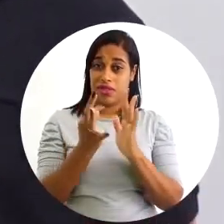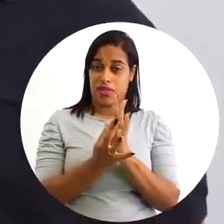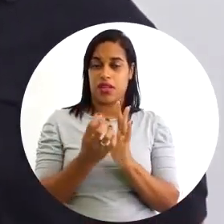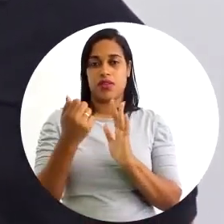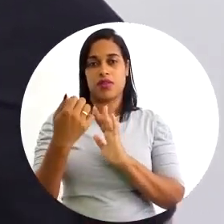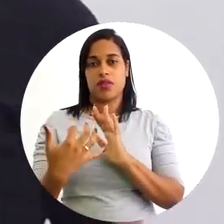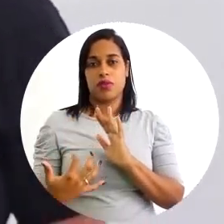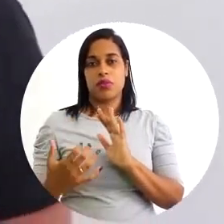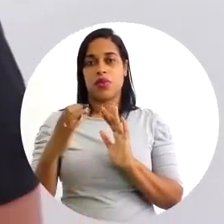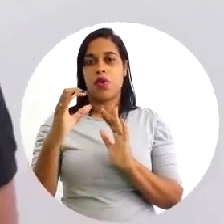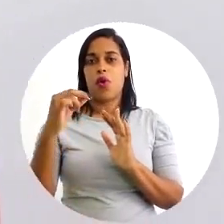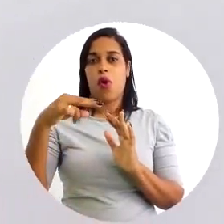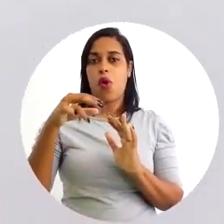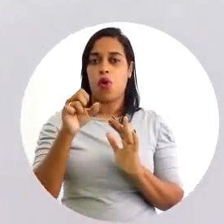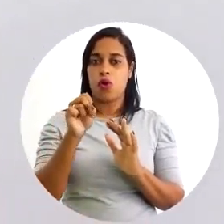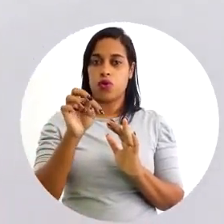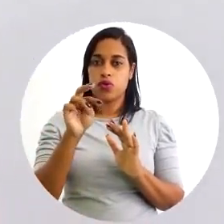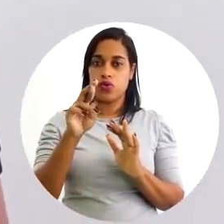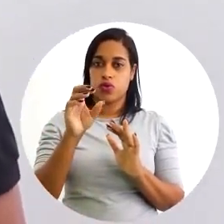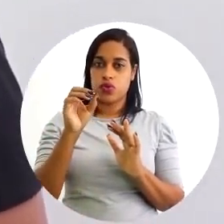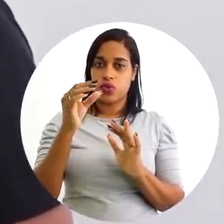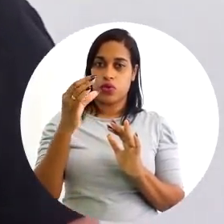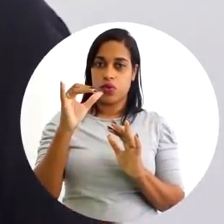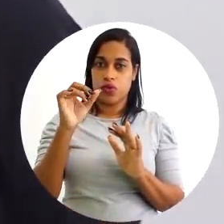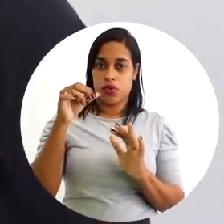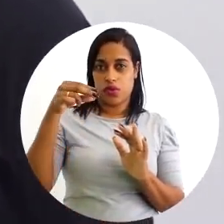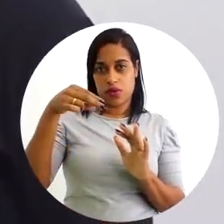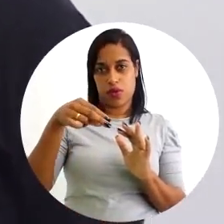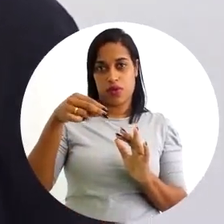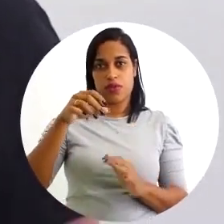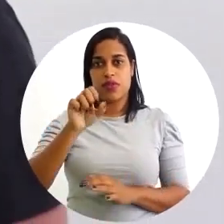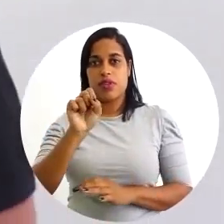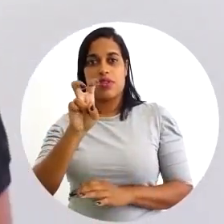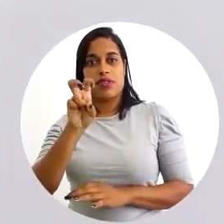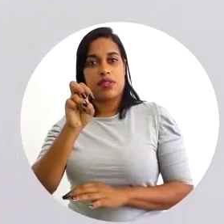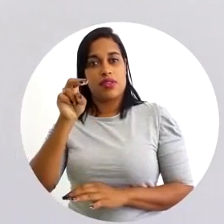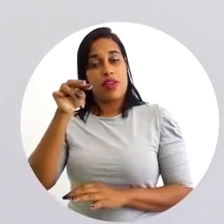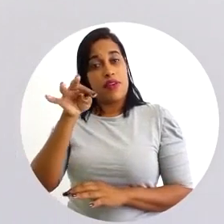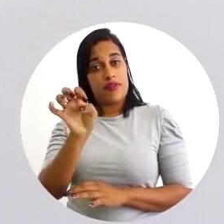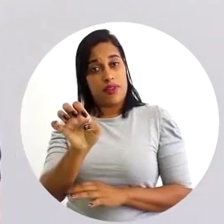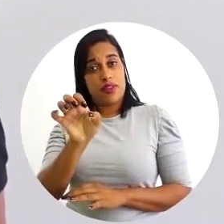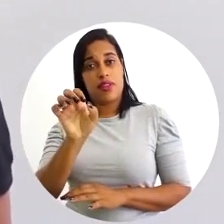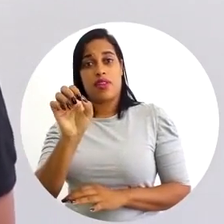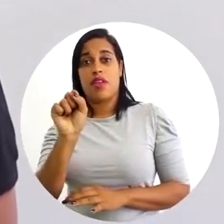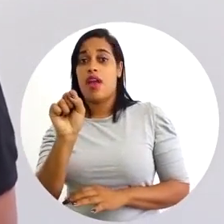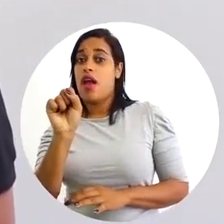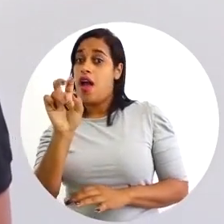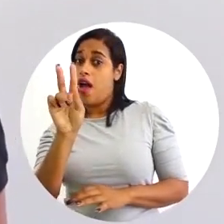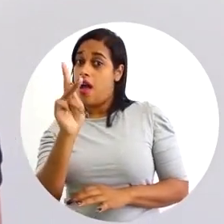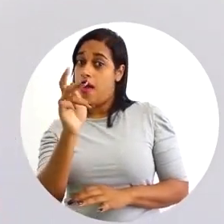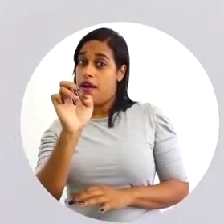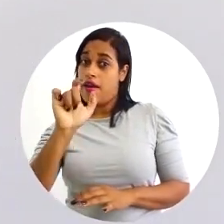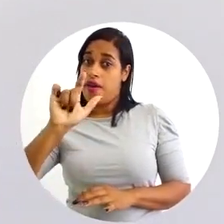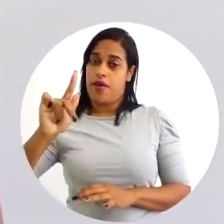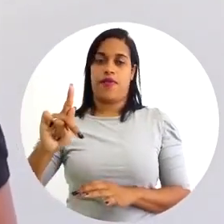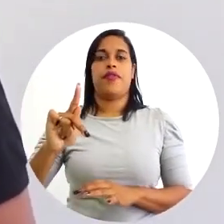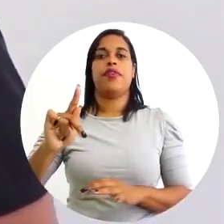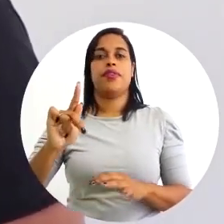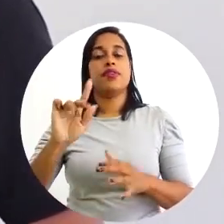sobre construction, safety and health. Okay? Então, segurança na construção e